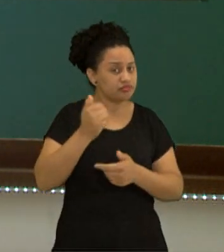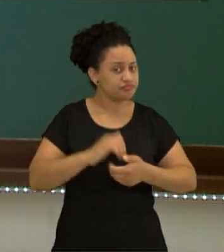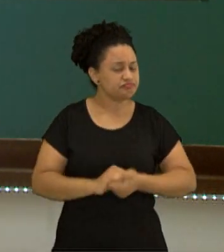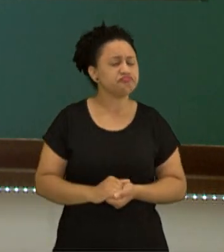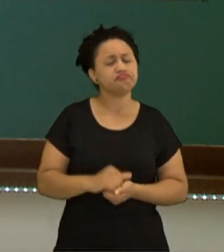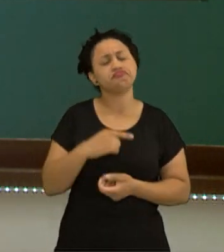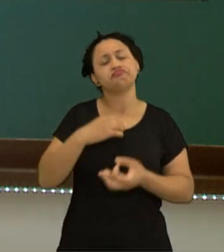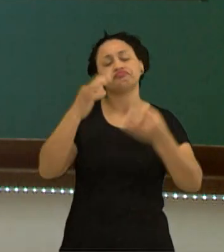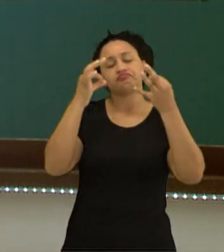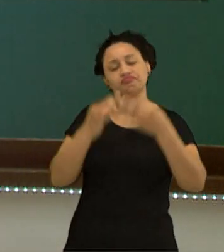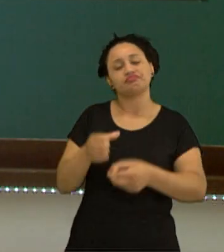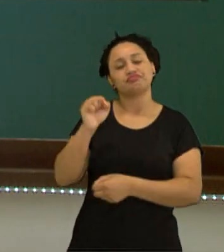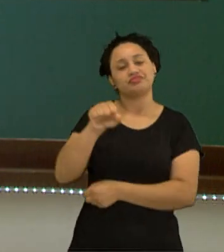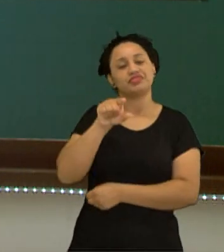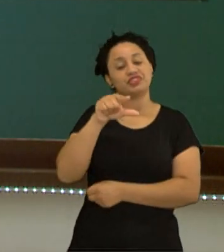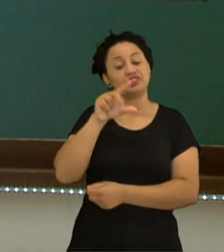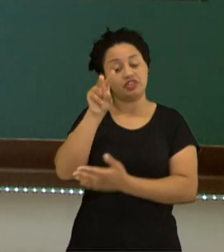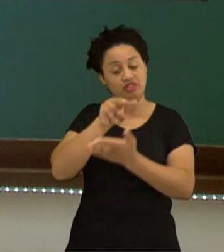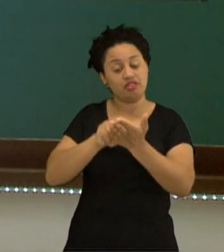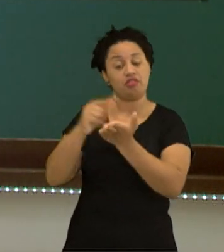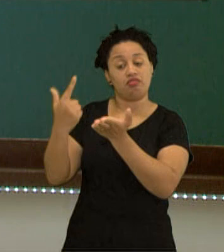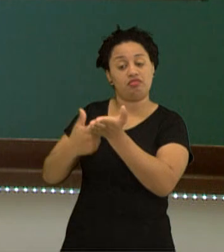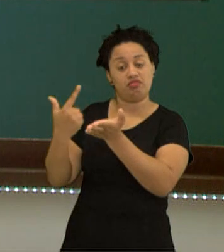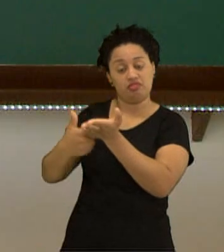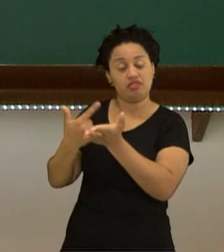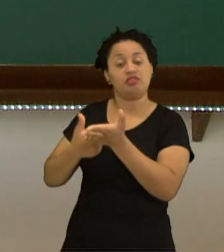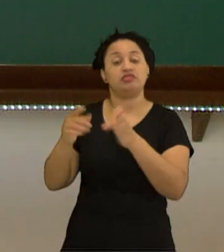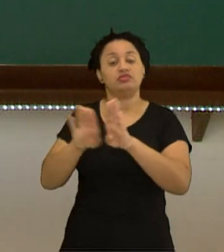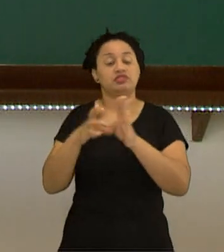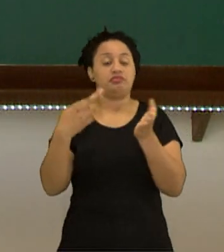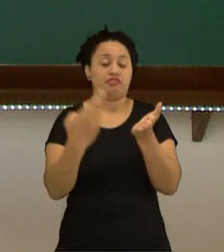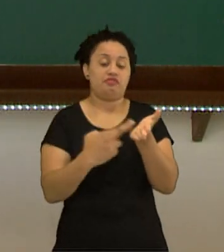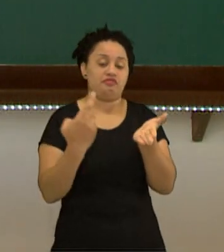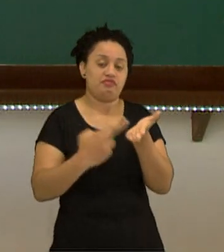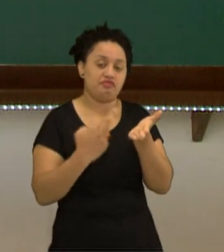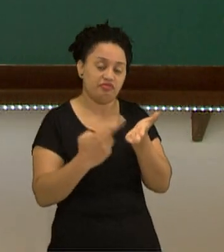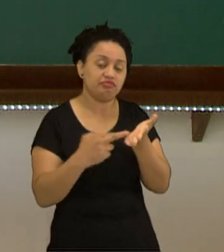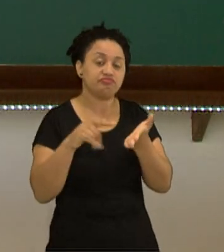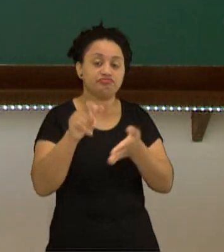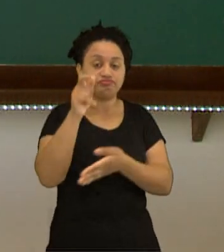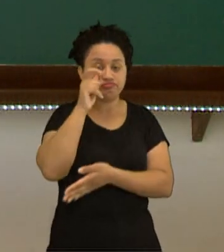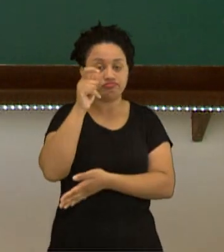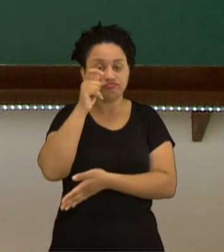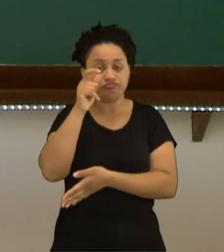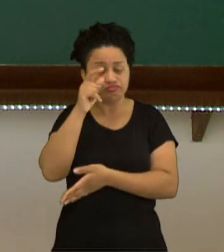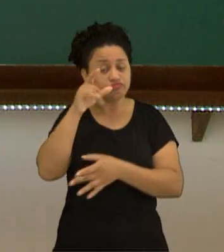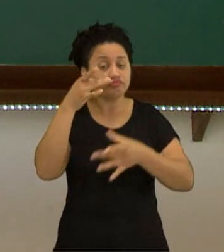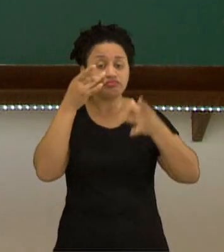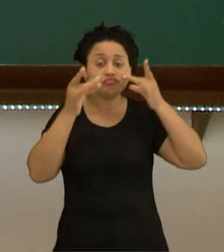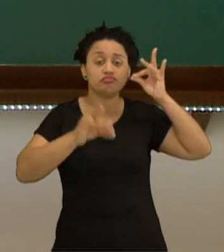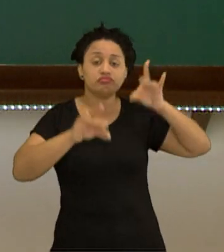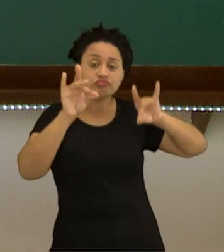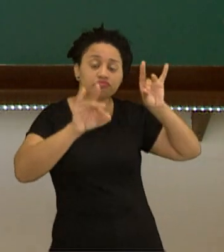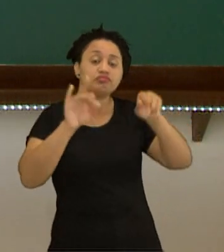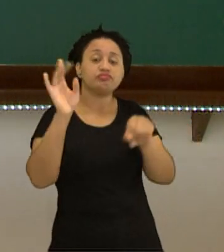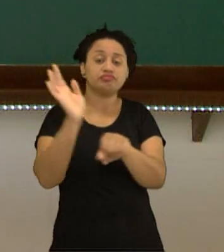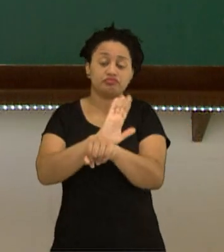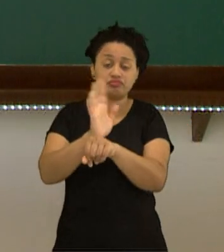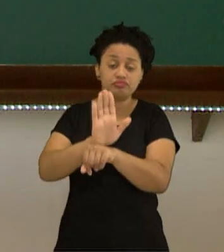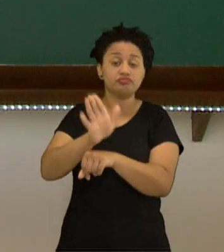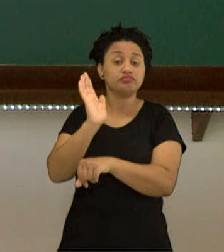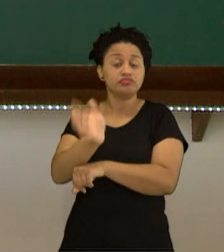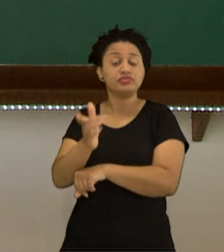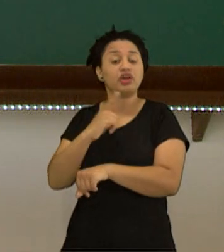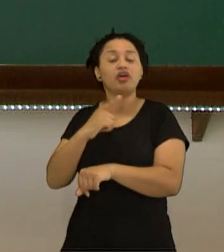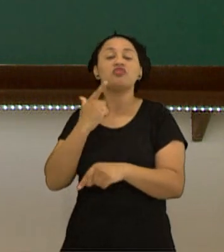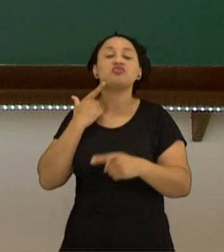certeza sim, né? Você já leu alguns livros? Já leu algumas revistas, já assistiu a algumas peças, a alguns filmes e já